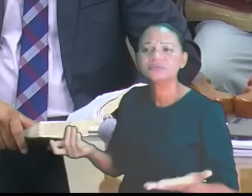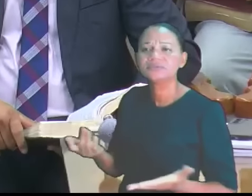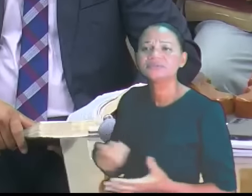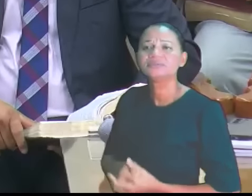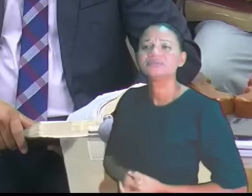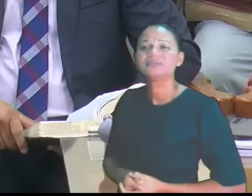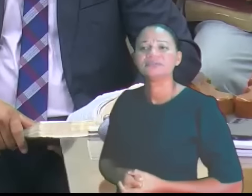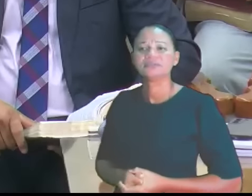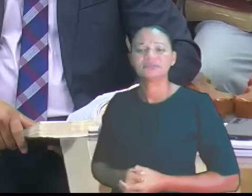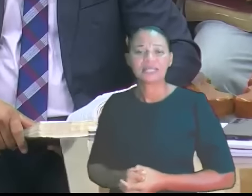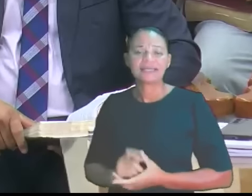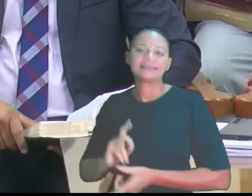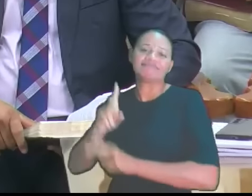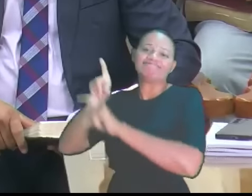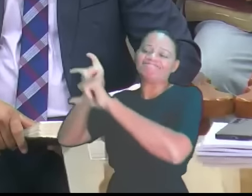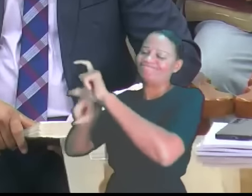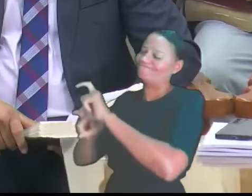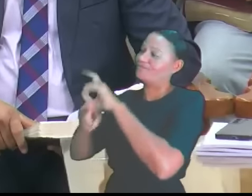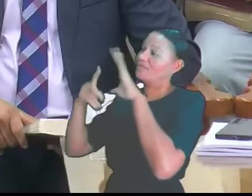Dependência dEle.